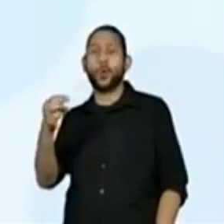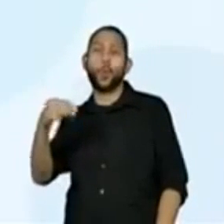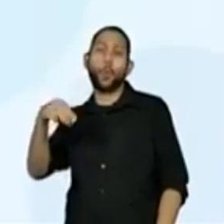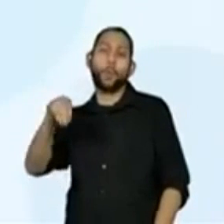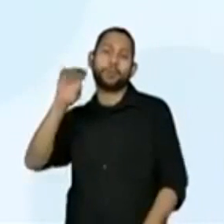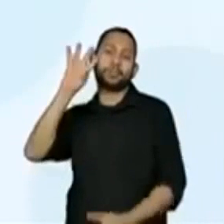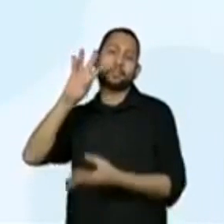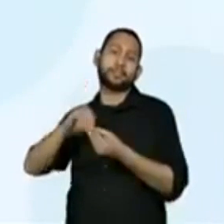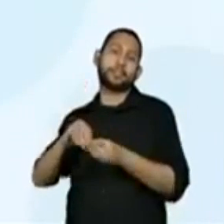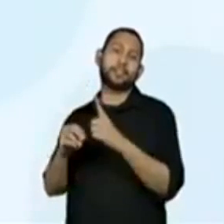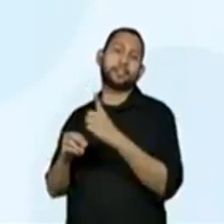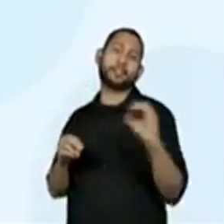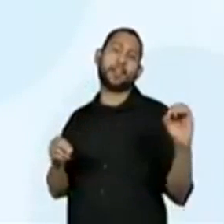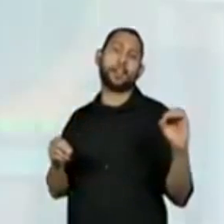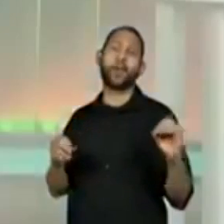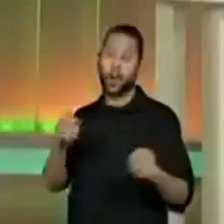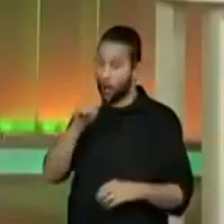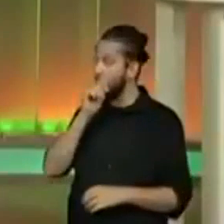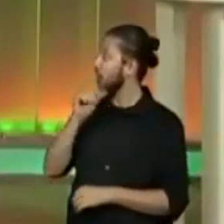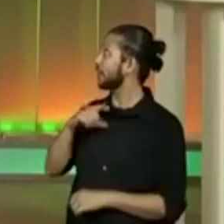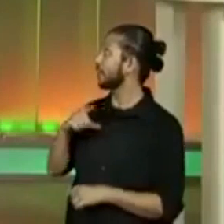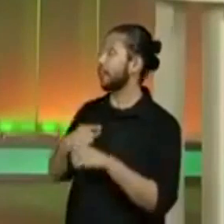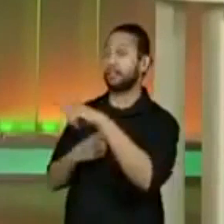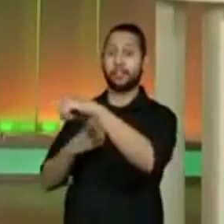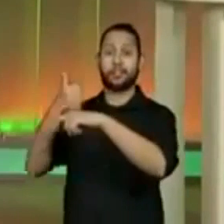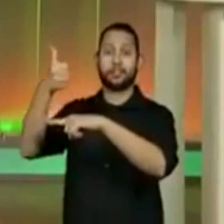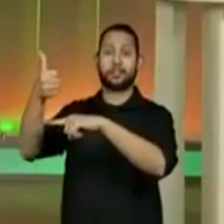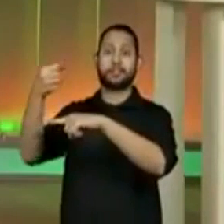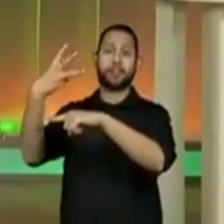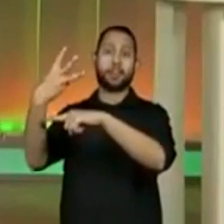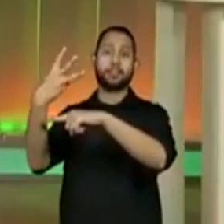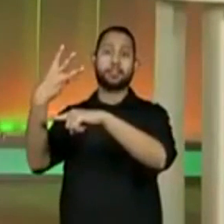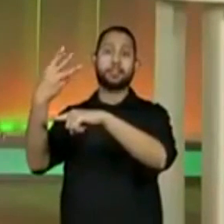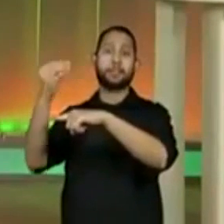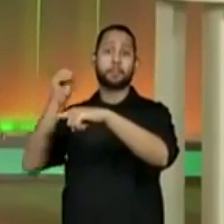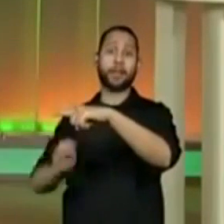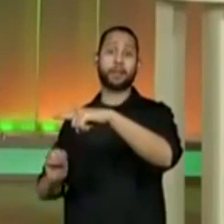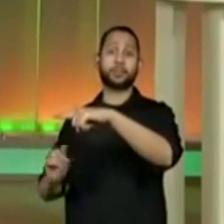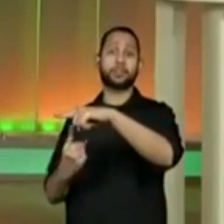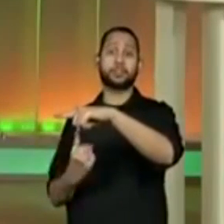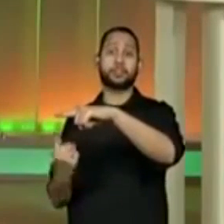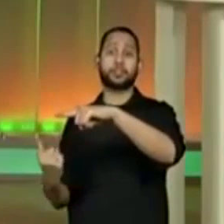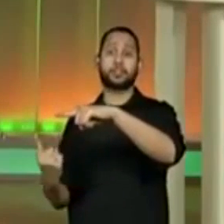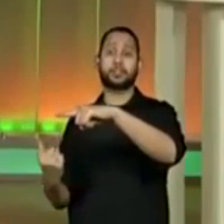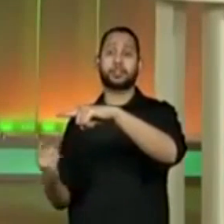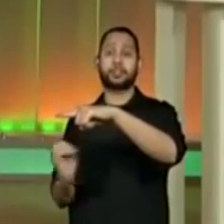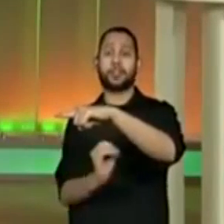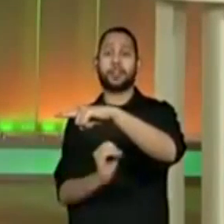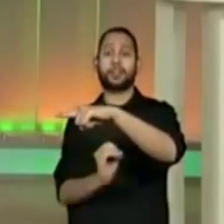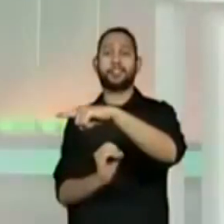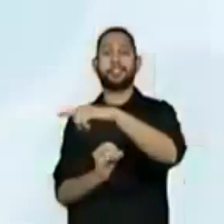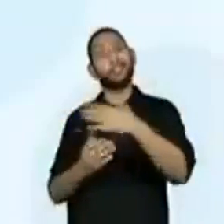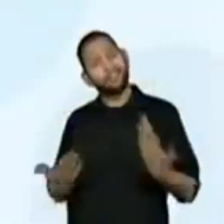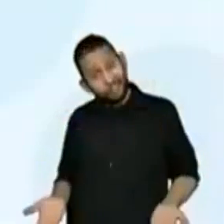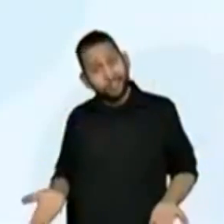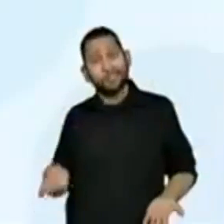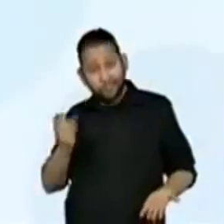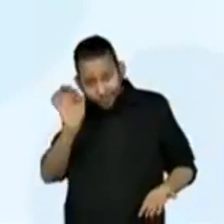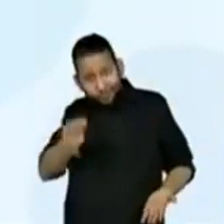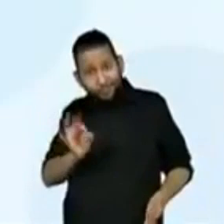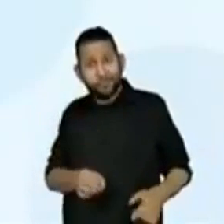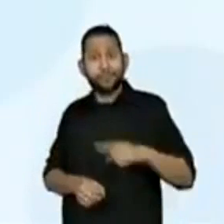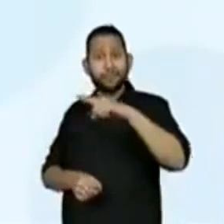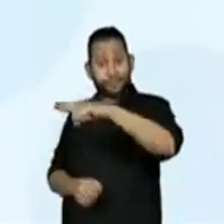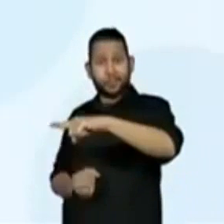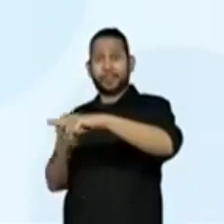13 centésimos. Pessoal, 100. Olha que fácil. Então, a parte de baixo da minha fração